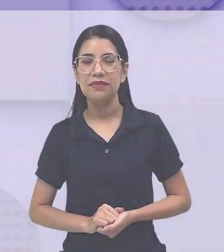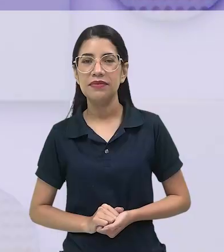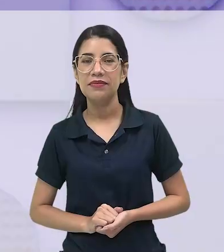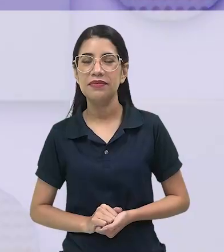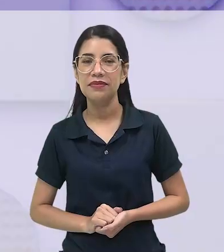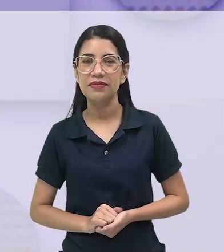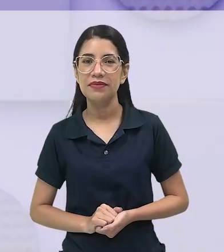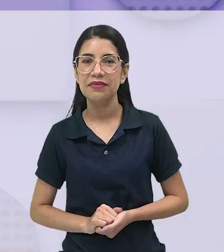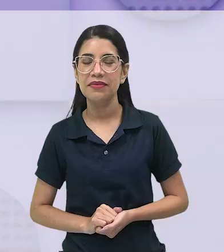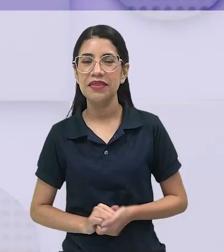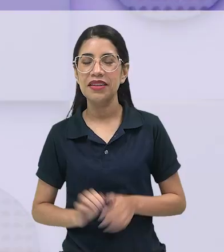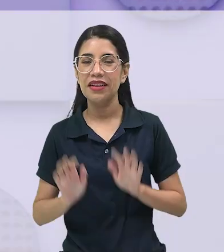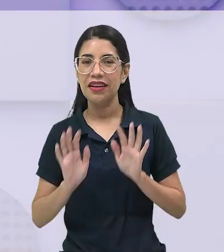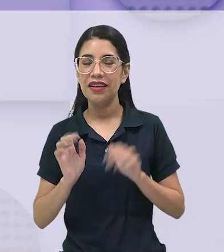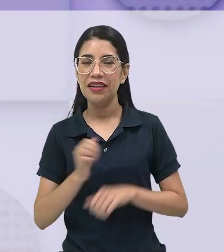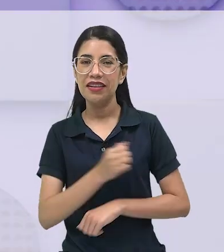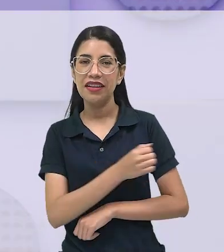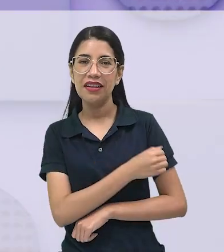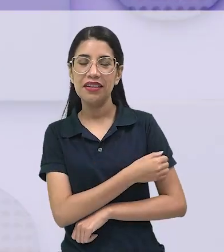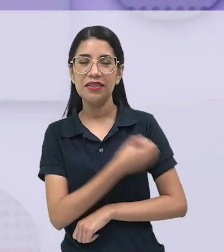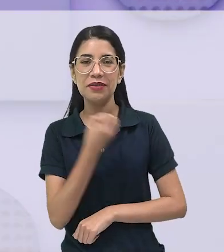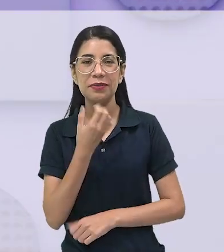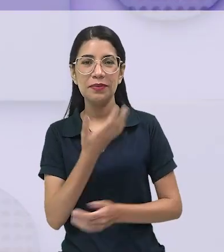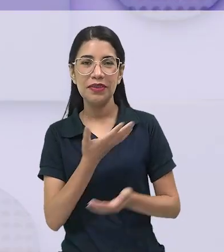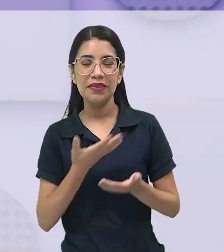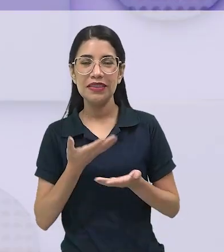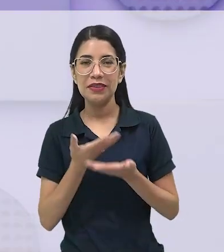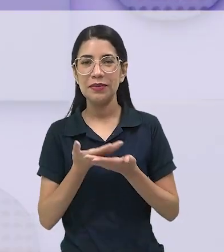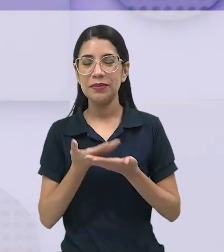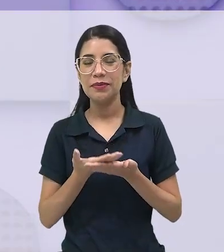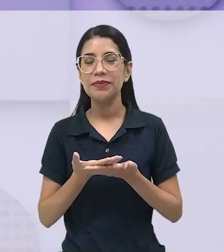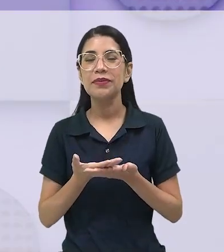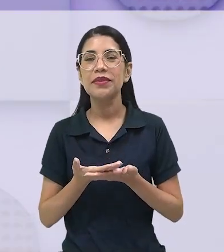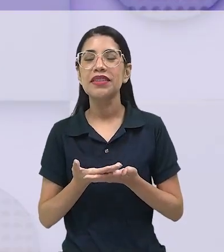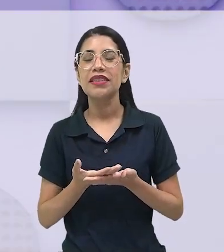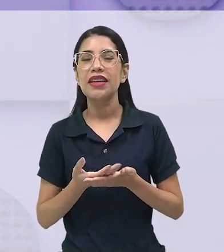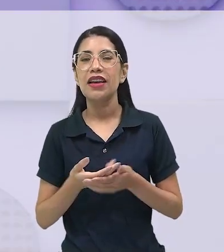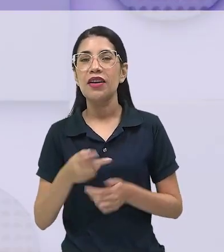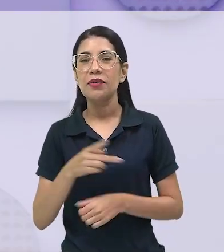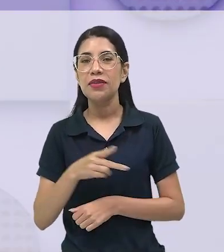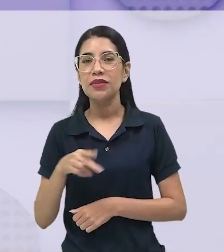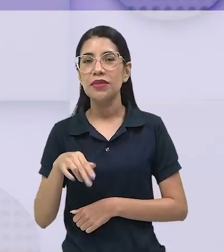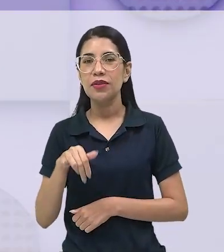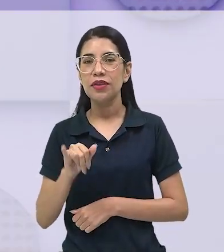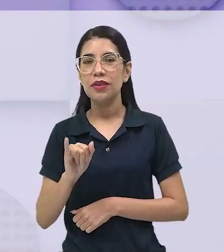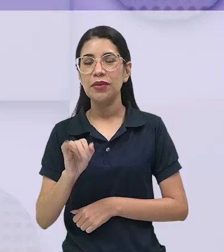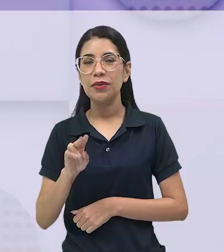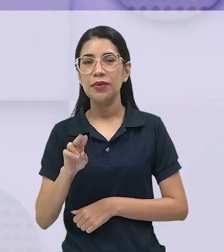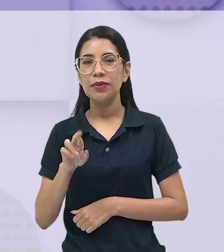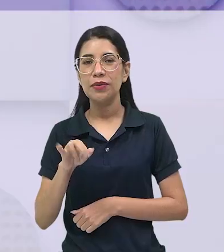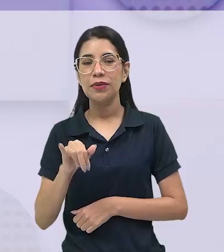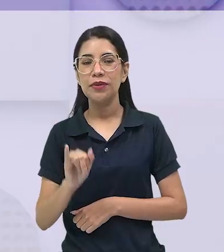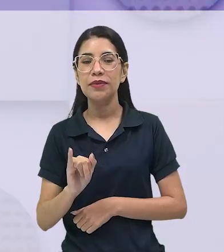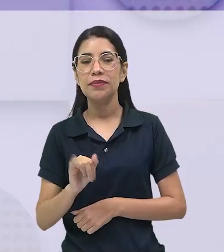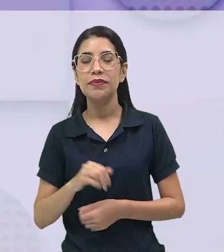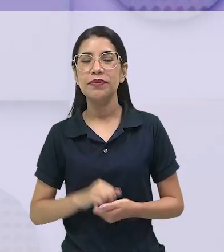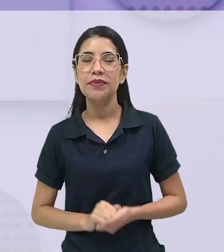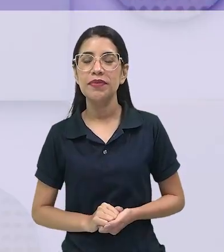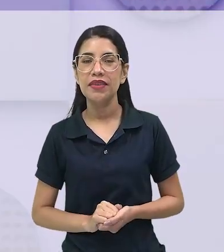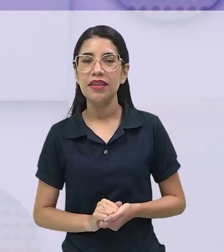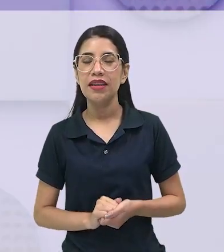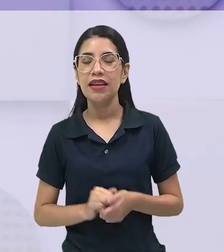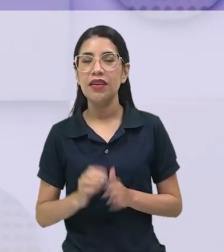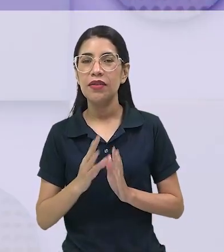Alegria, alegria então, seja bem-vindo, nosso aluno, eu sou o professor Yuri Lima e quero te acolher para juntos e